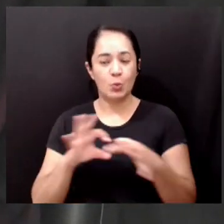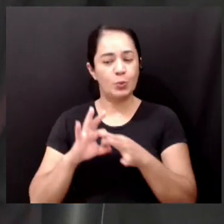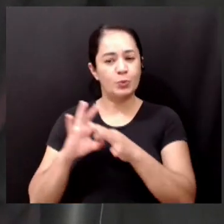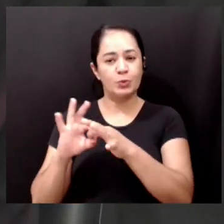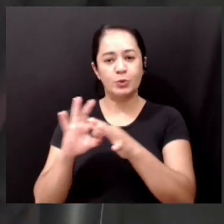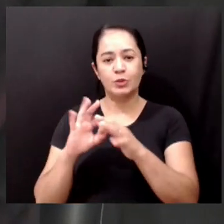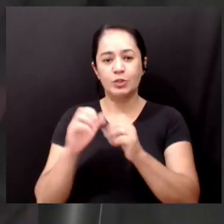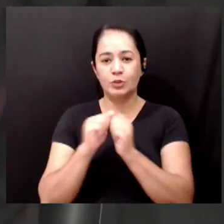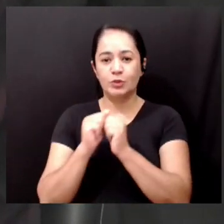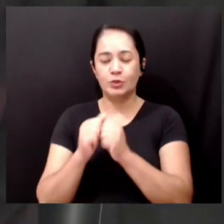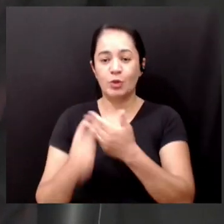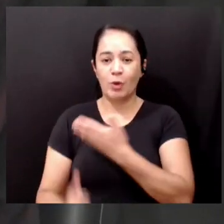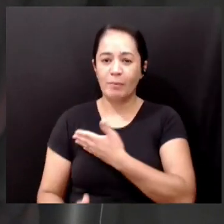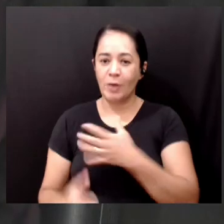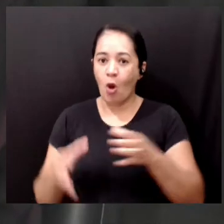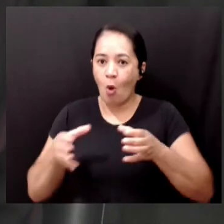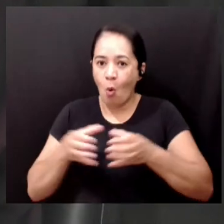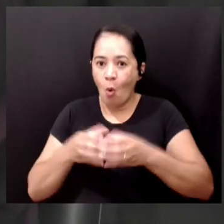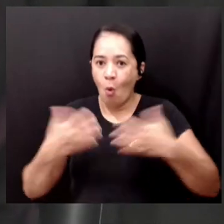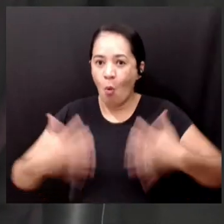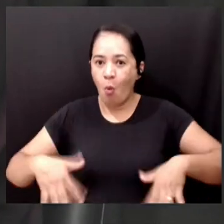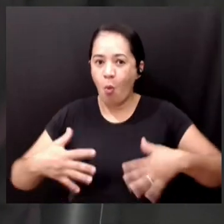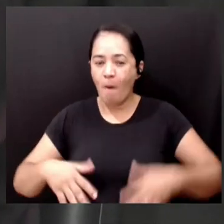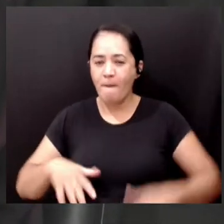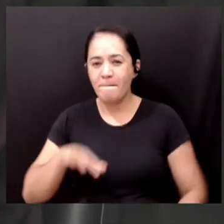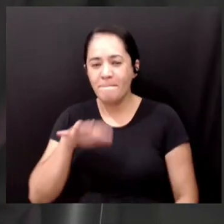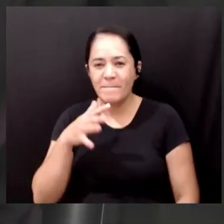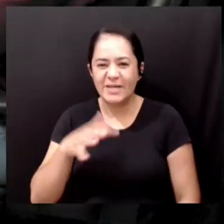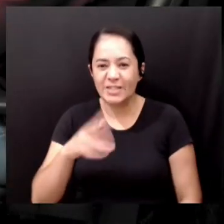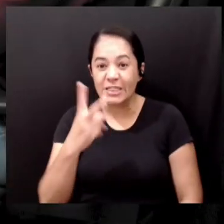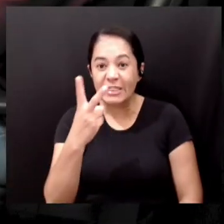viu, Mirna? Tinha acho, pelo menos umas 20 crianças